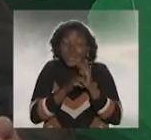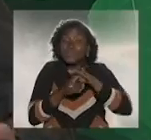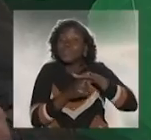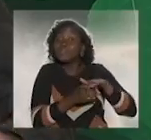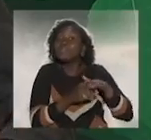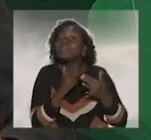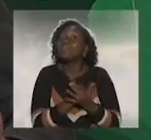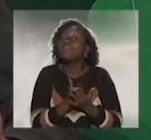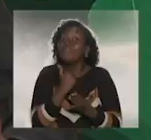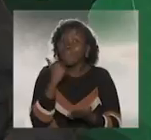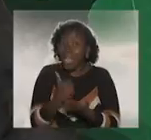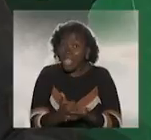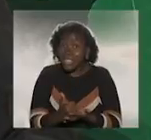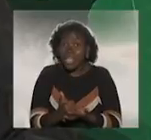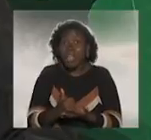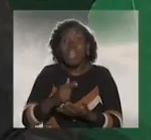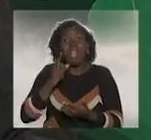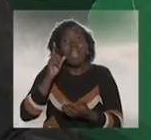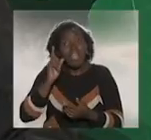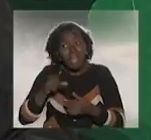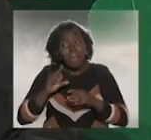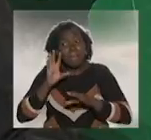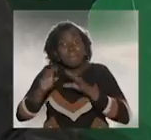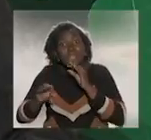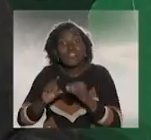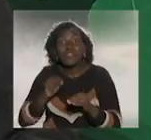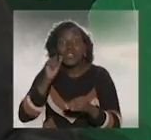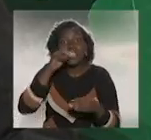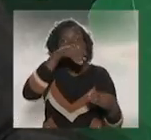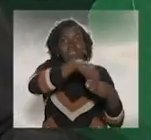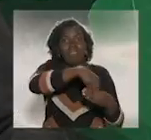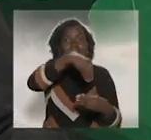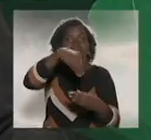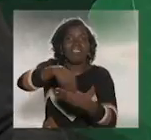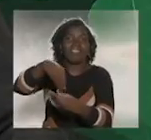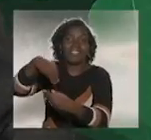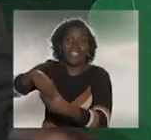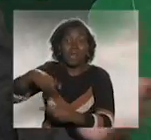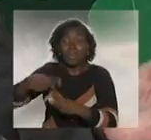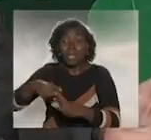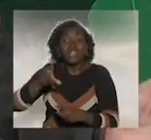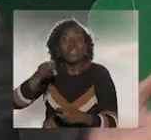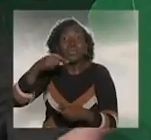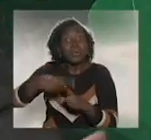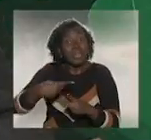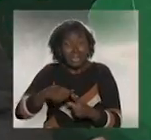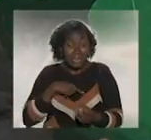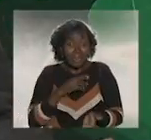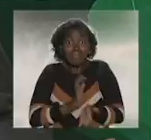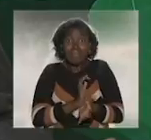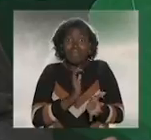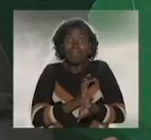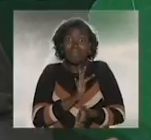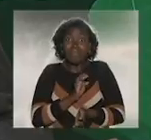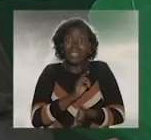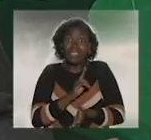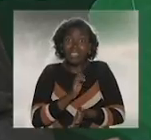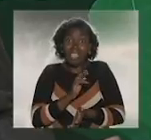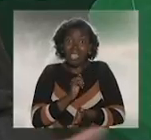tem que, e a lei fez isso, mexer no colégio eleitoral. Porque se reelege porque tem as